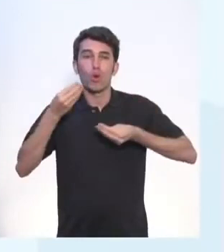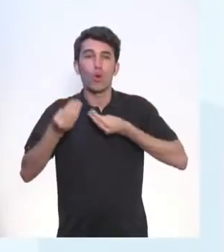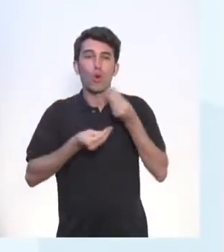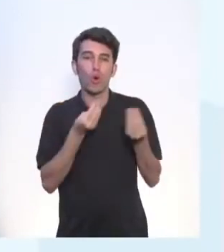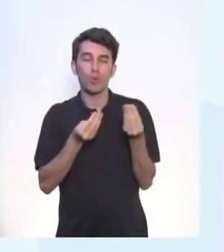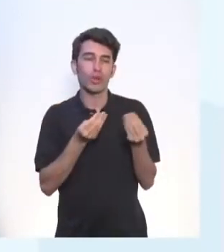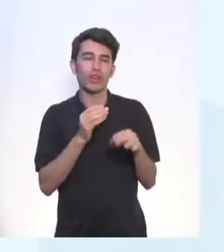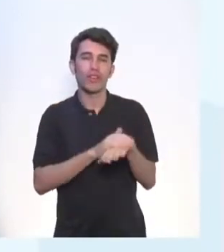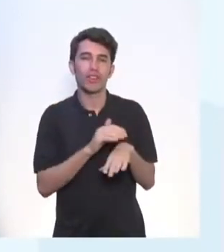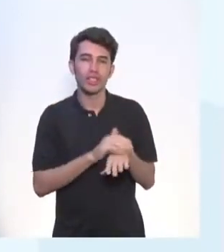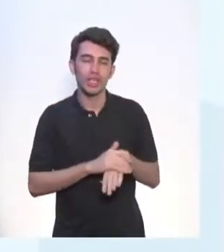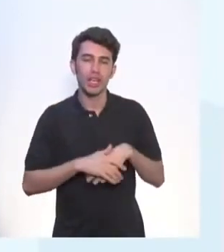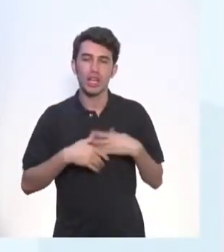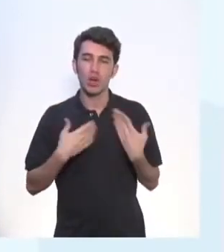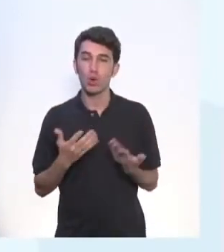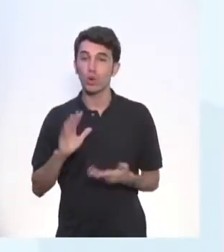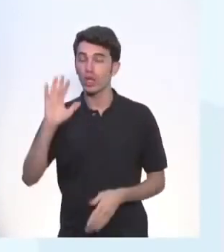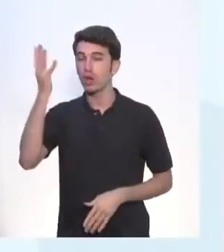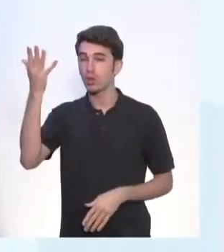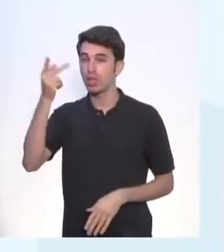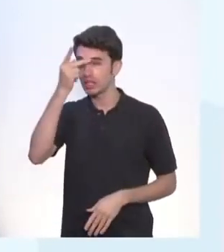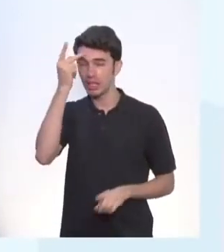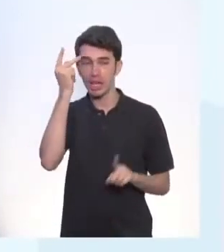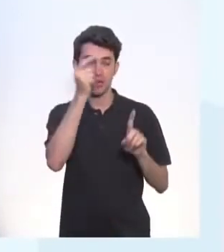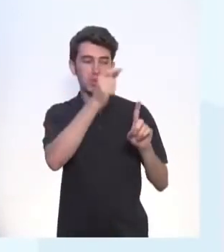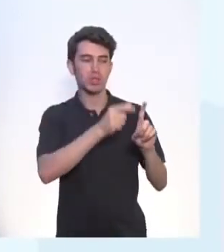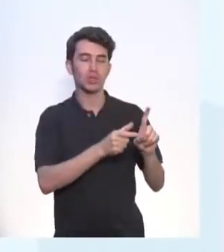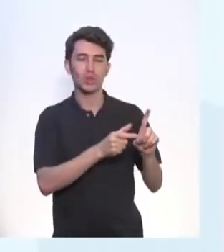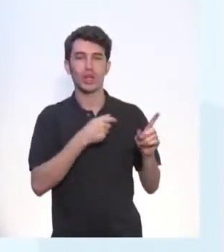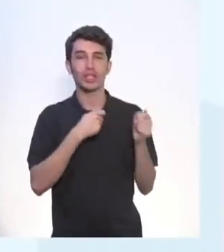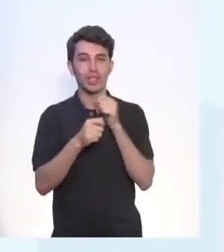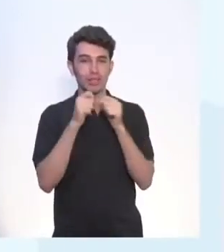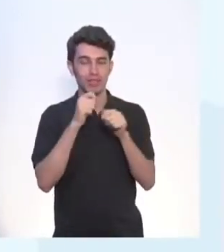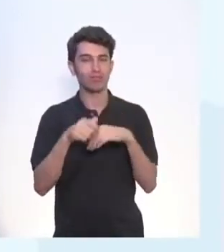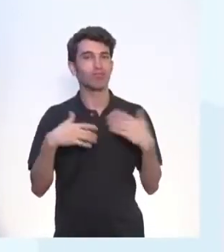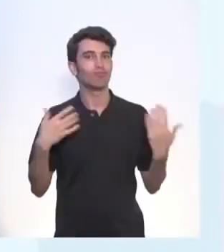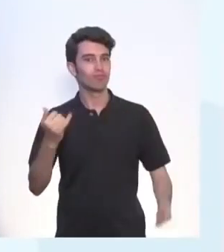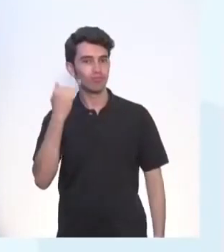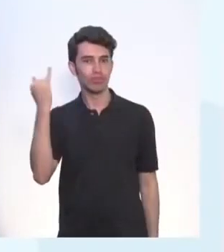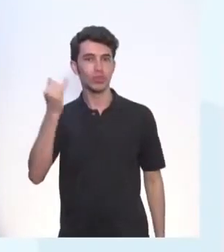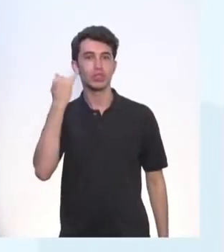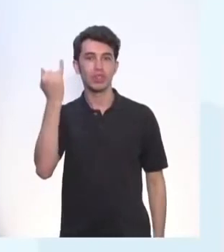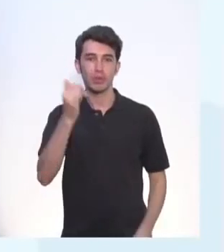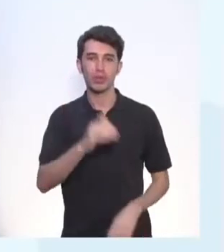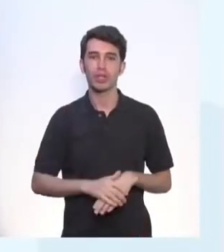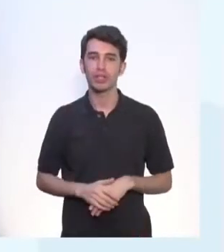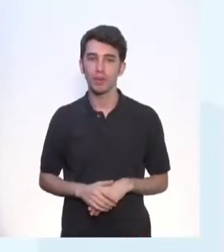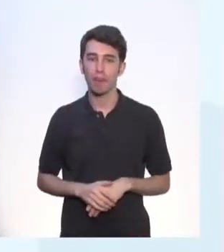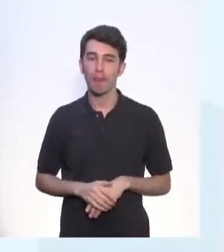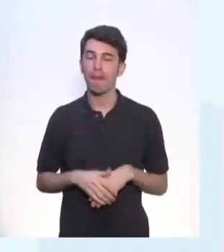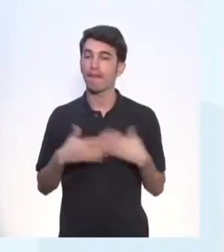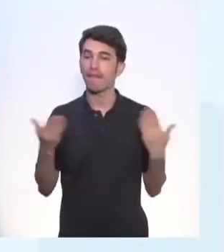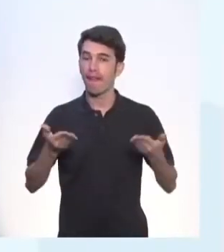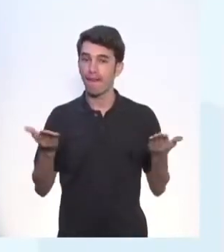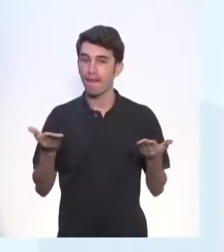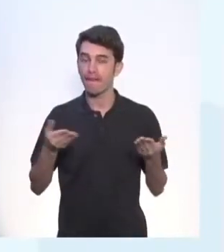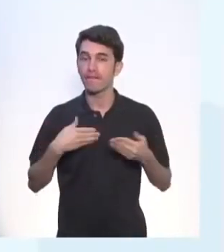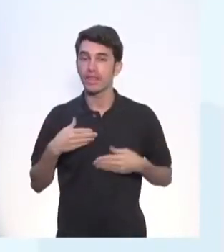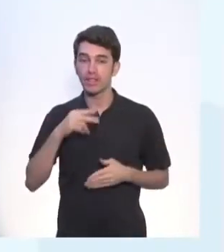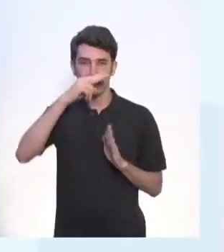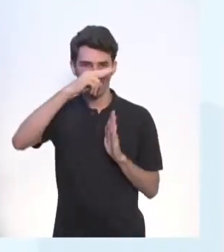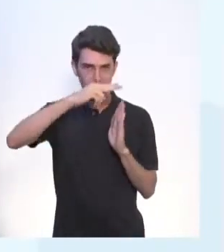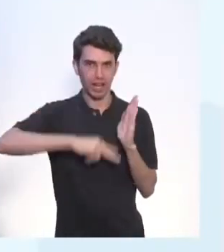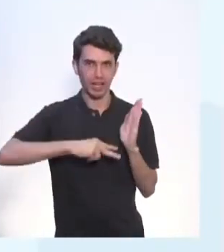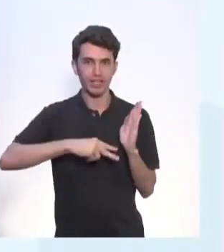será, o que acontece, quem é a pessoa entrevistada. Isso é muito importante na entrevista, né? Então, agora nós vamos fazer a